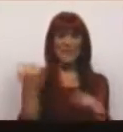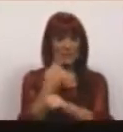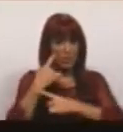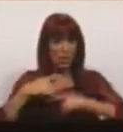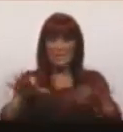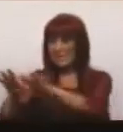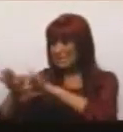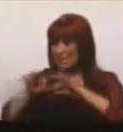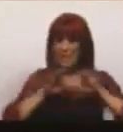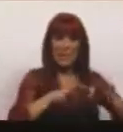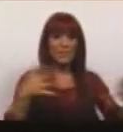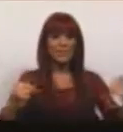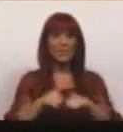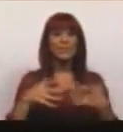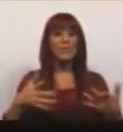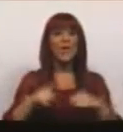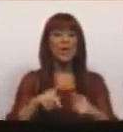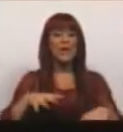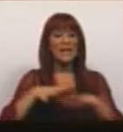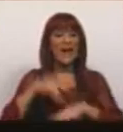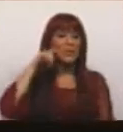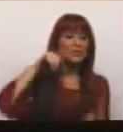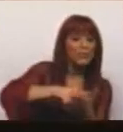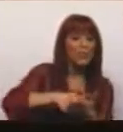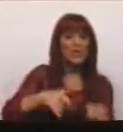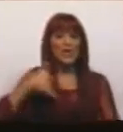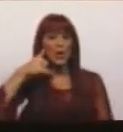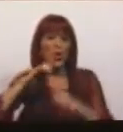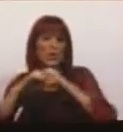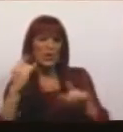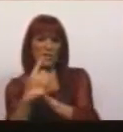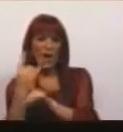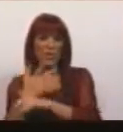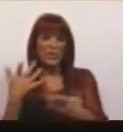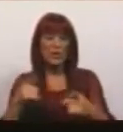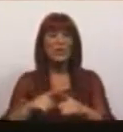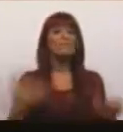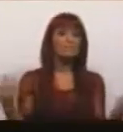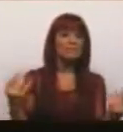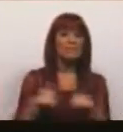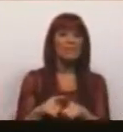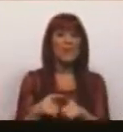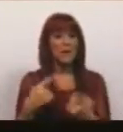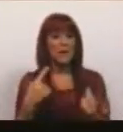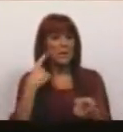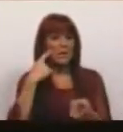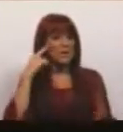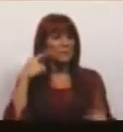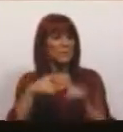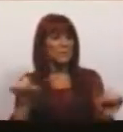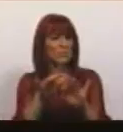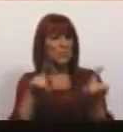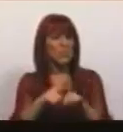público universal da rede fixa e de comunicações, o que aliás só se afigura